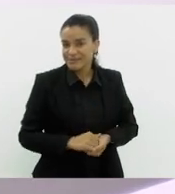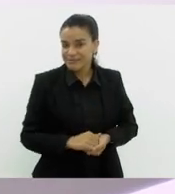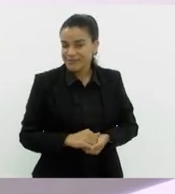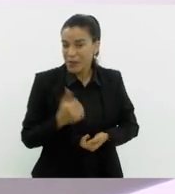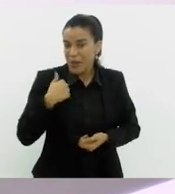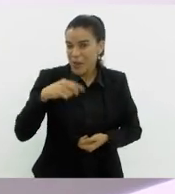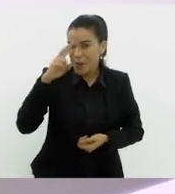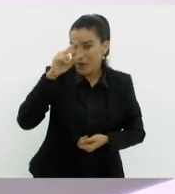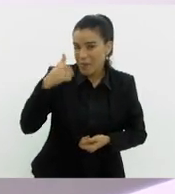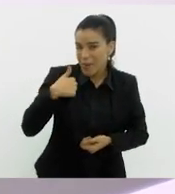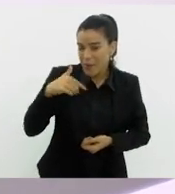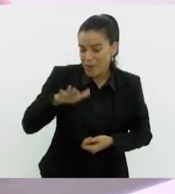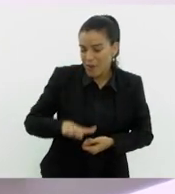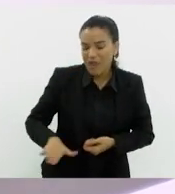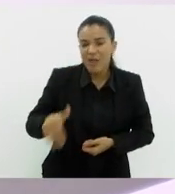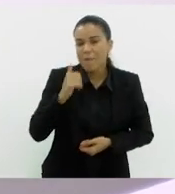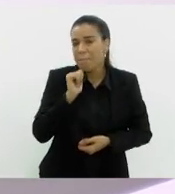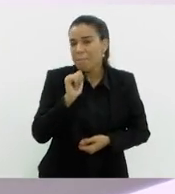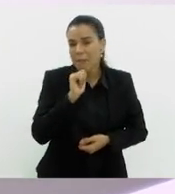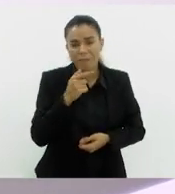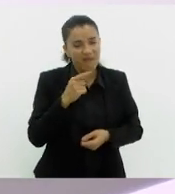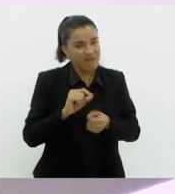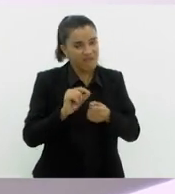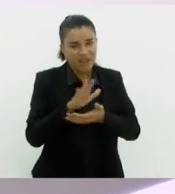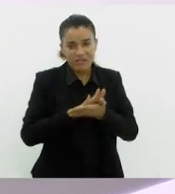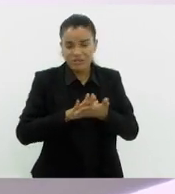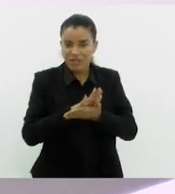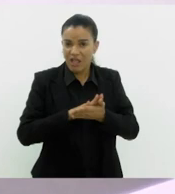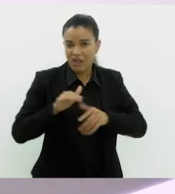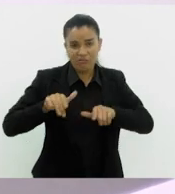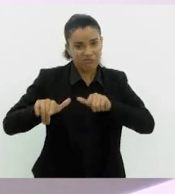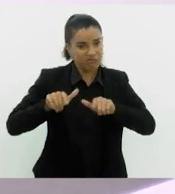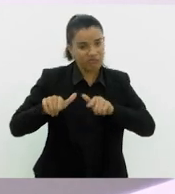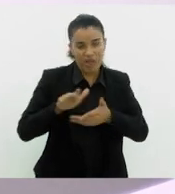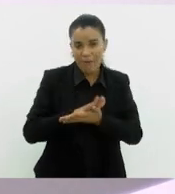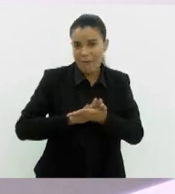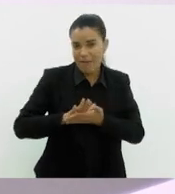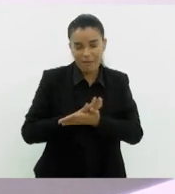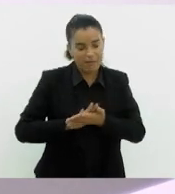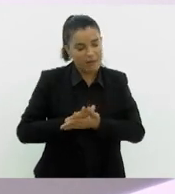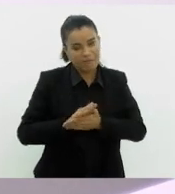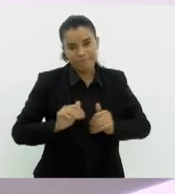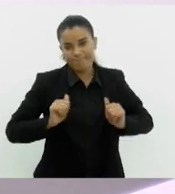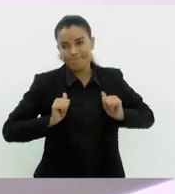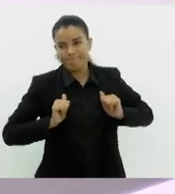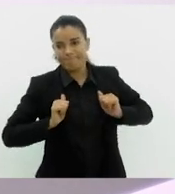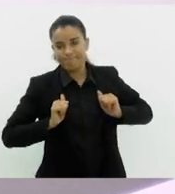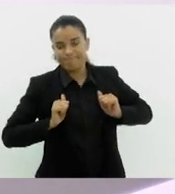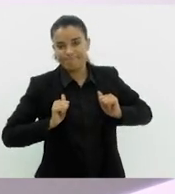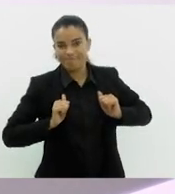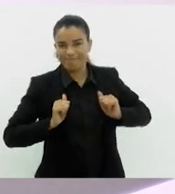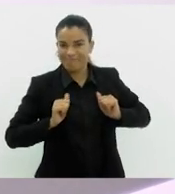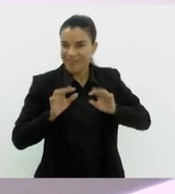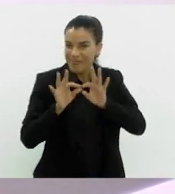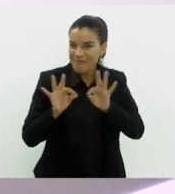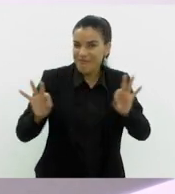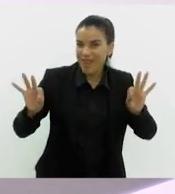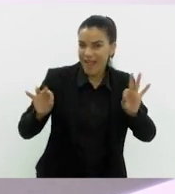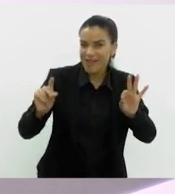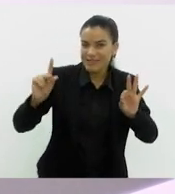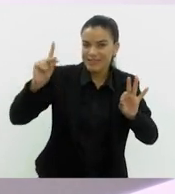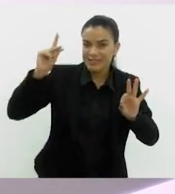assim, eu pequena, ah, o que a sua mãe faz? Não, não faz nada, não trabalha. Como a gente ouvia frases como essas.